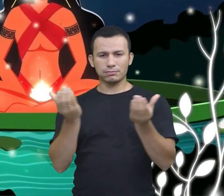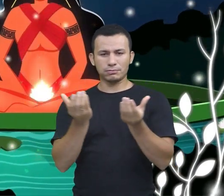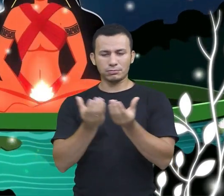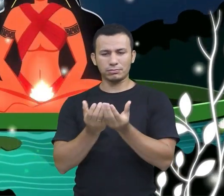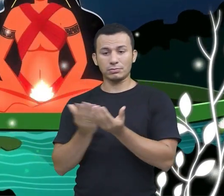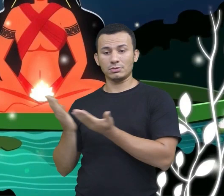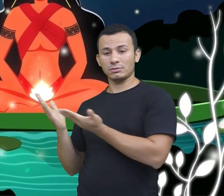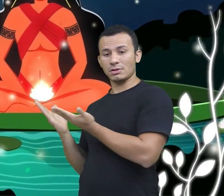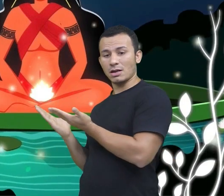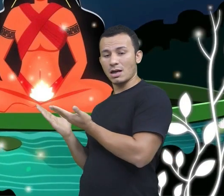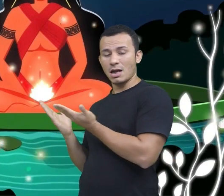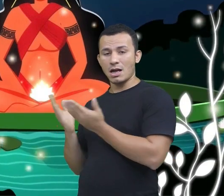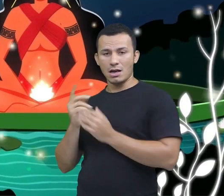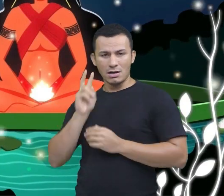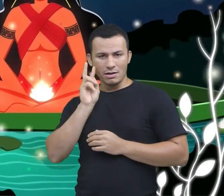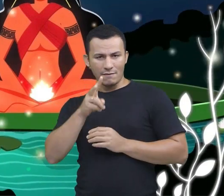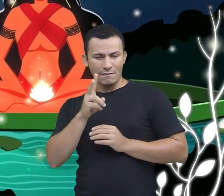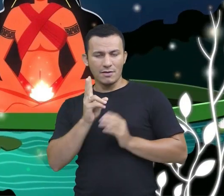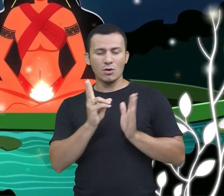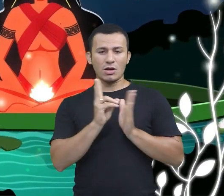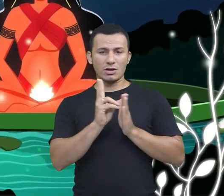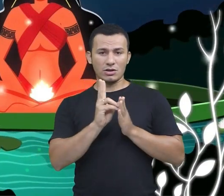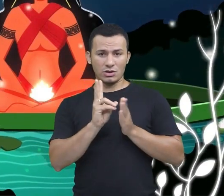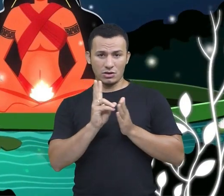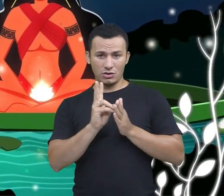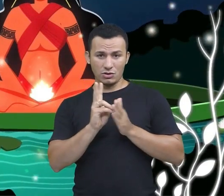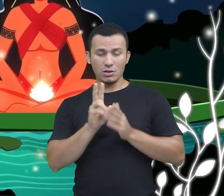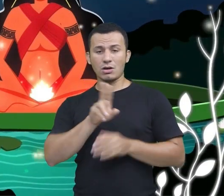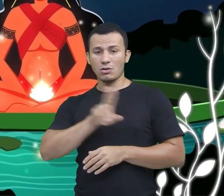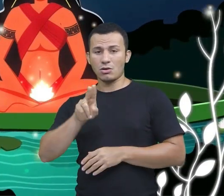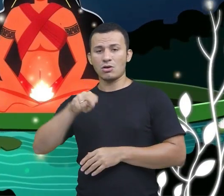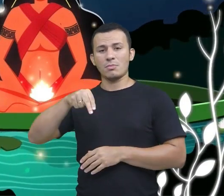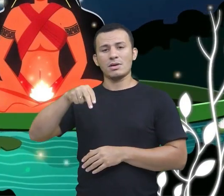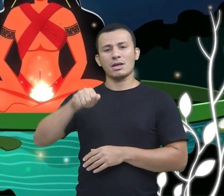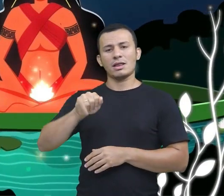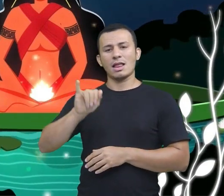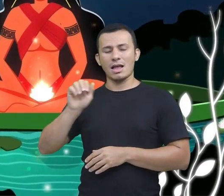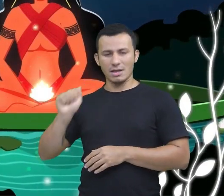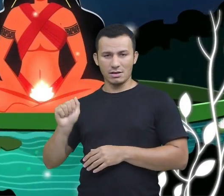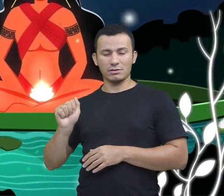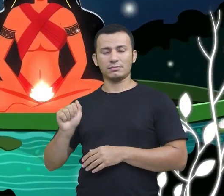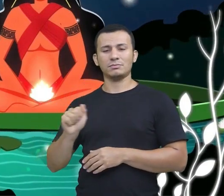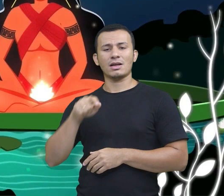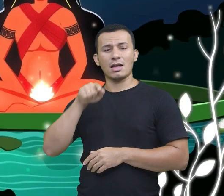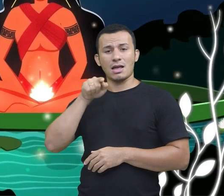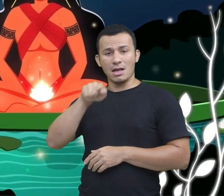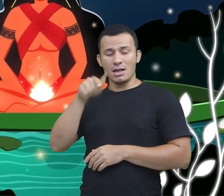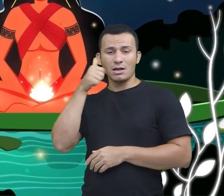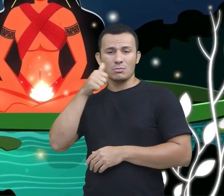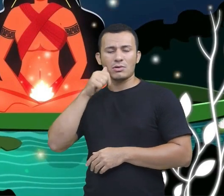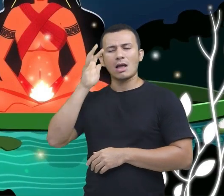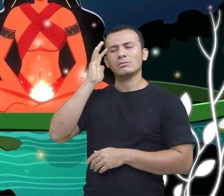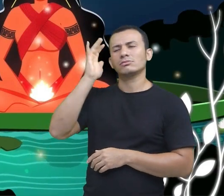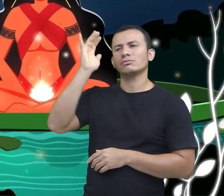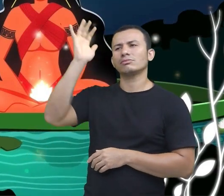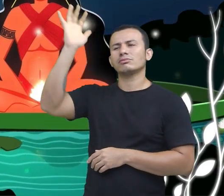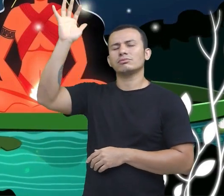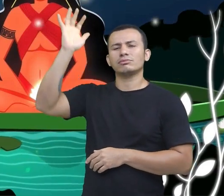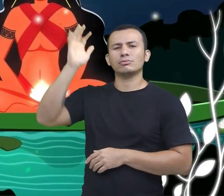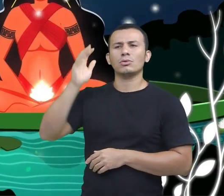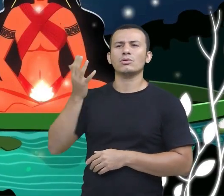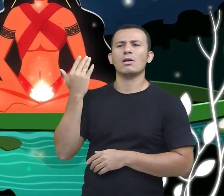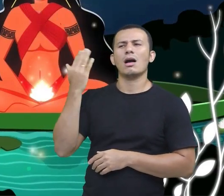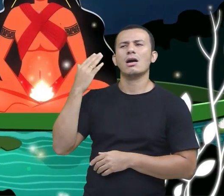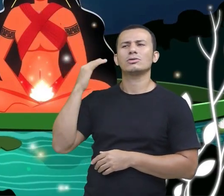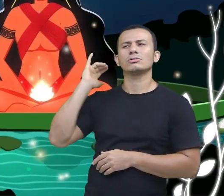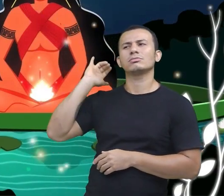linda, maravilhosa, o nome dela era Nayá. O sonho dela, ela escutava uma lenda muito antiga, onde